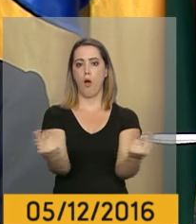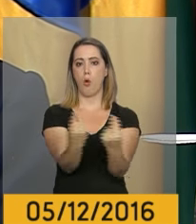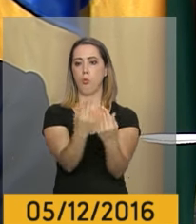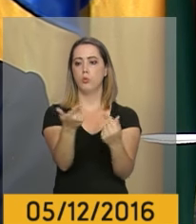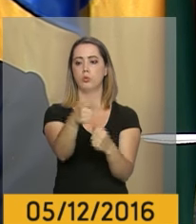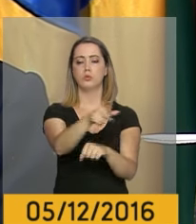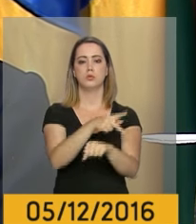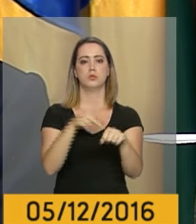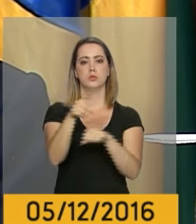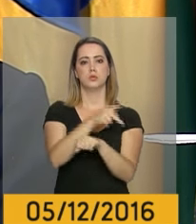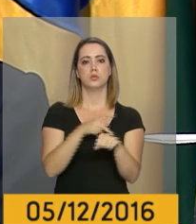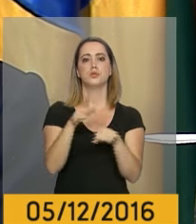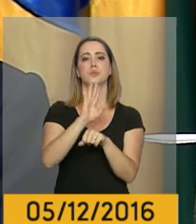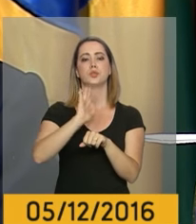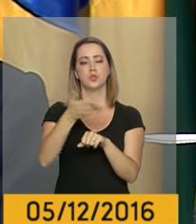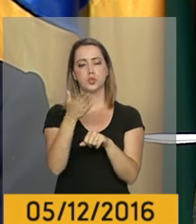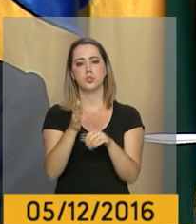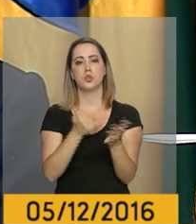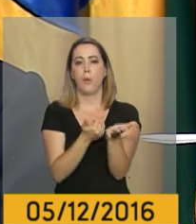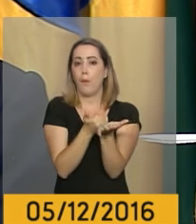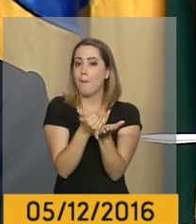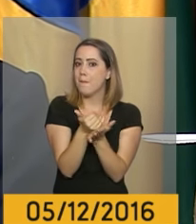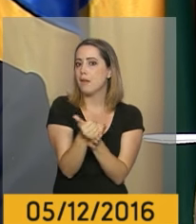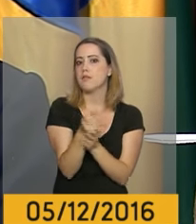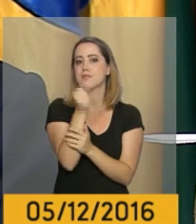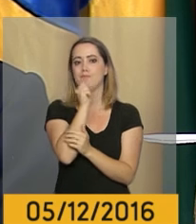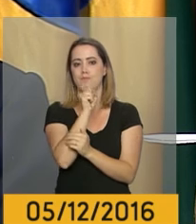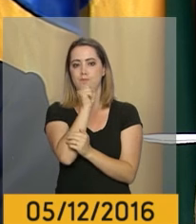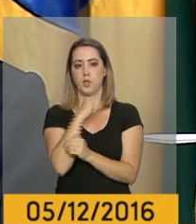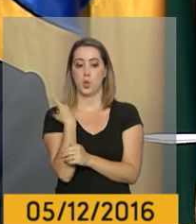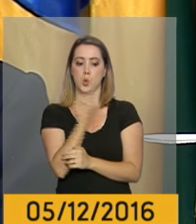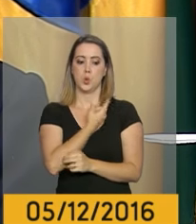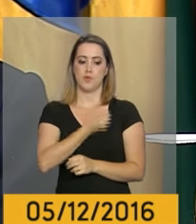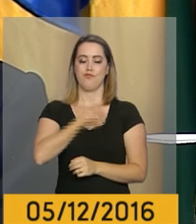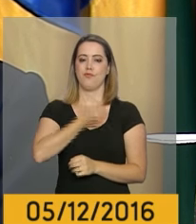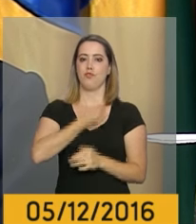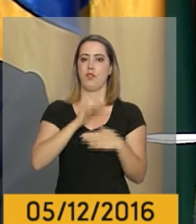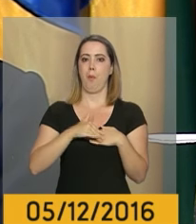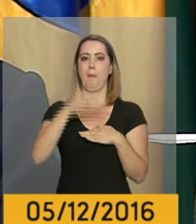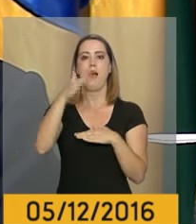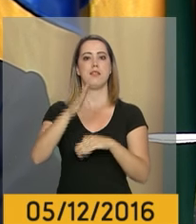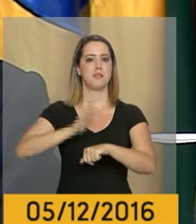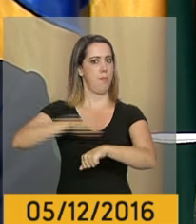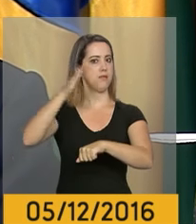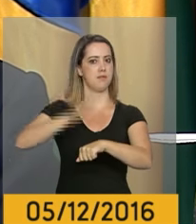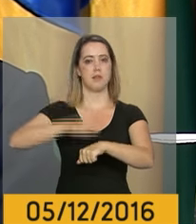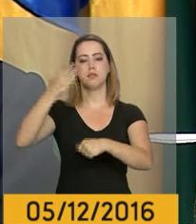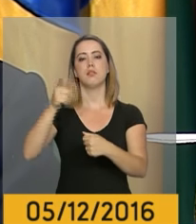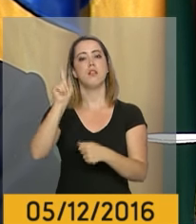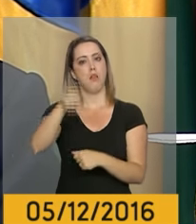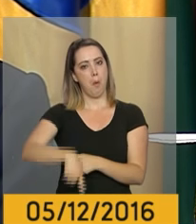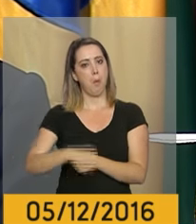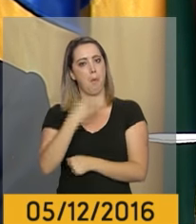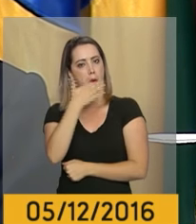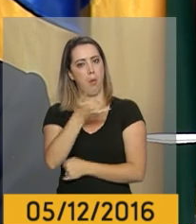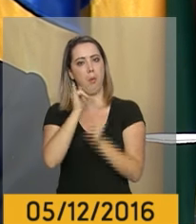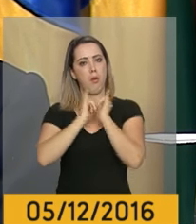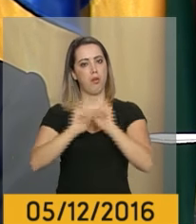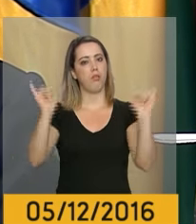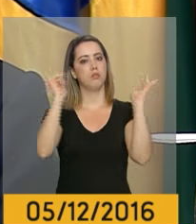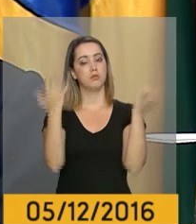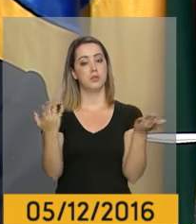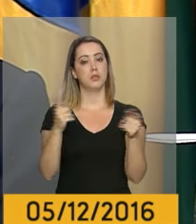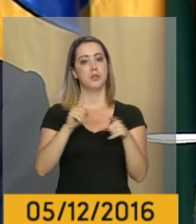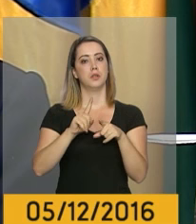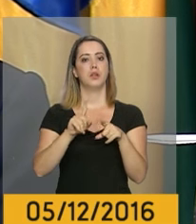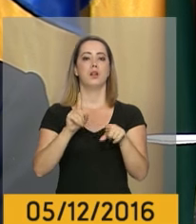passam pelo processo de envelhecimento. Estamos vivendo mais, o que é uma excelente notícia. O tempo